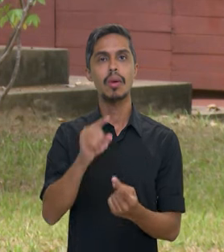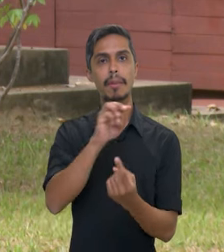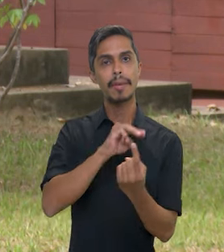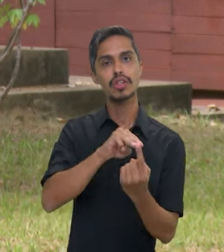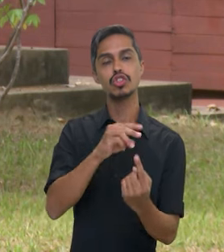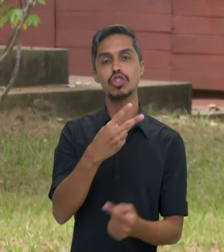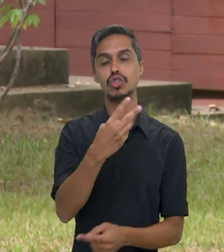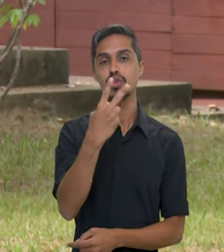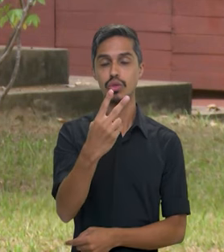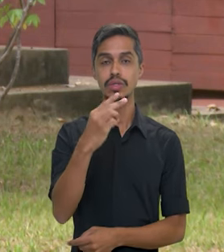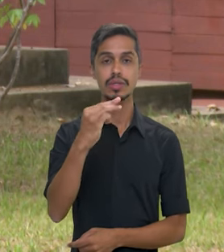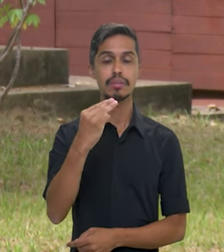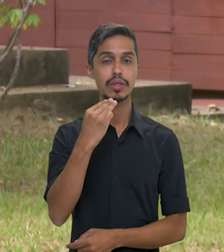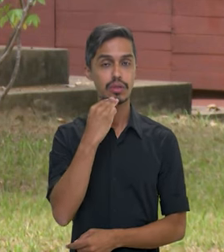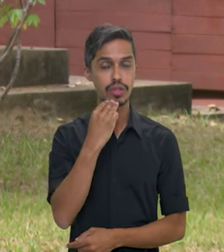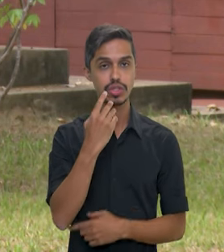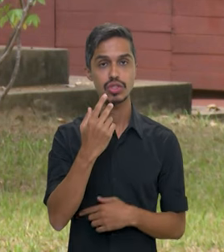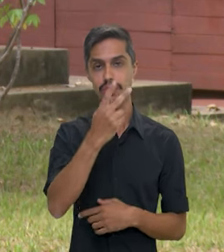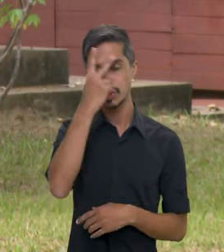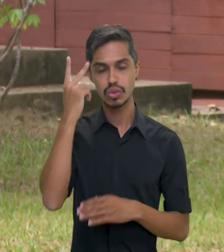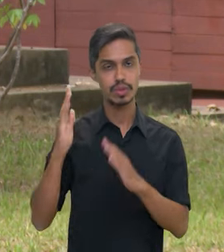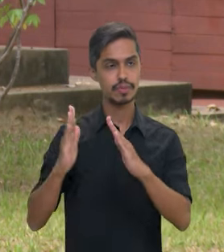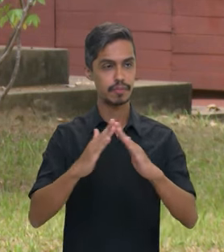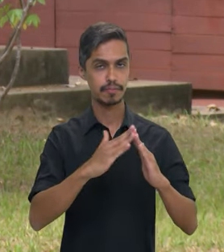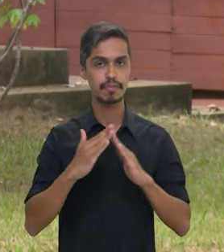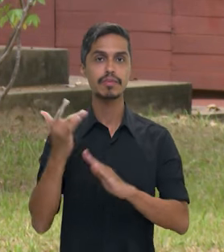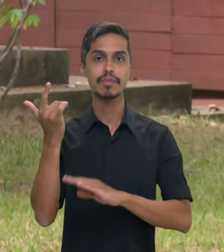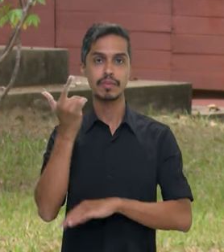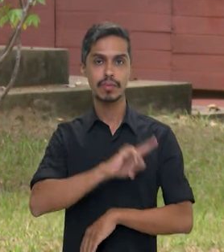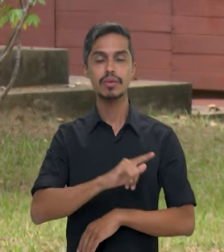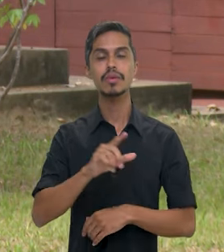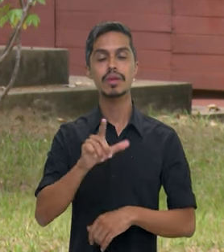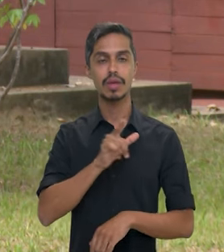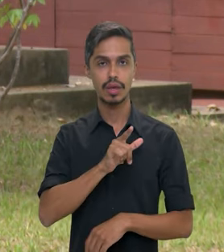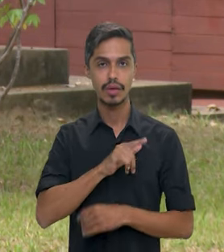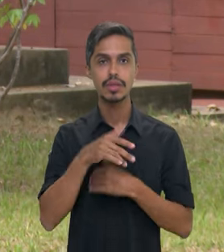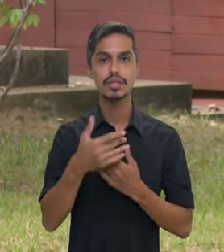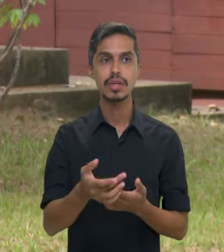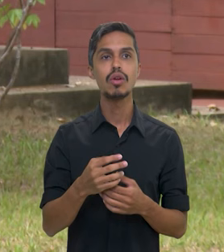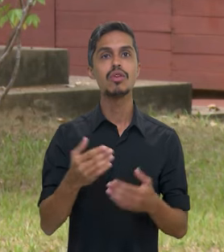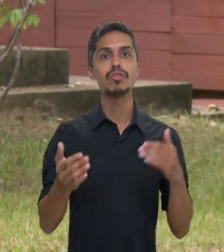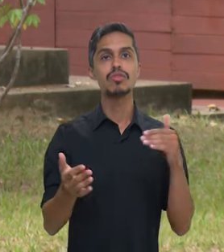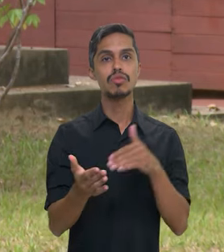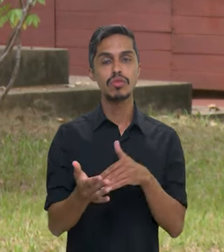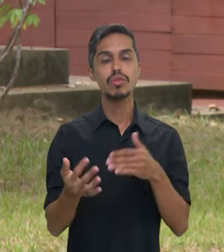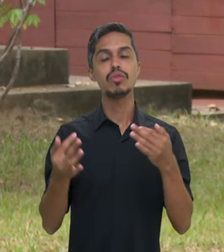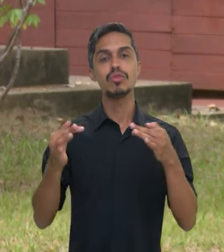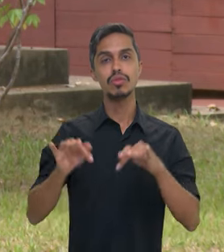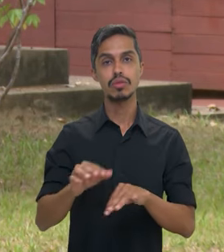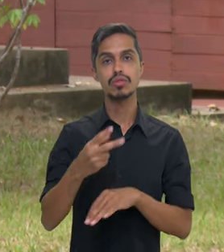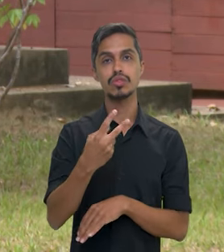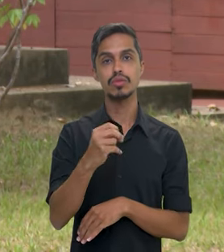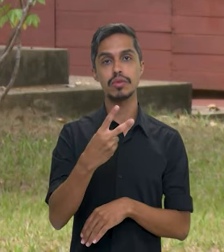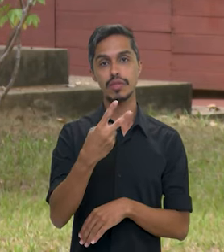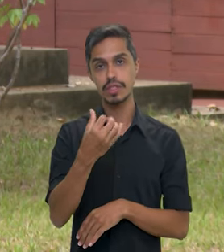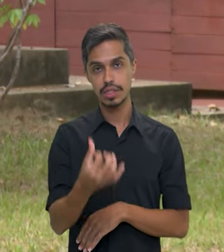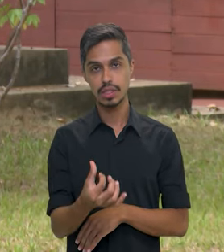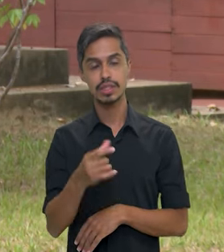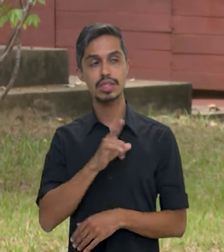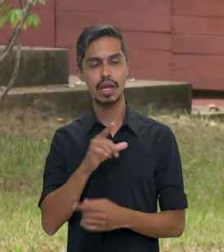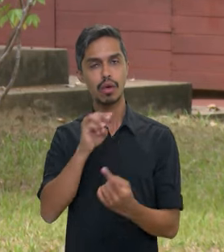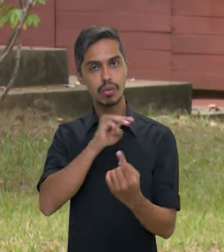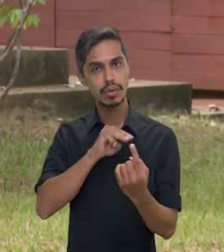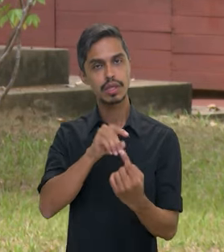que a meta de 2 milhões de unidades habitacionais, que o presidente Lula nos deu, que a gente, ao final de 2026, a gente vai alcançar essa meta